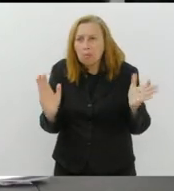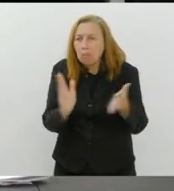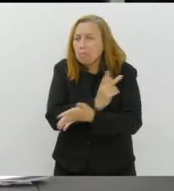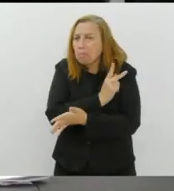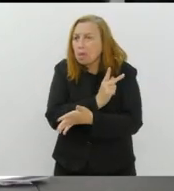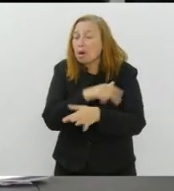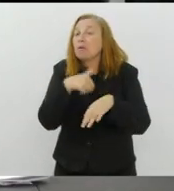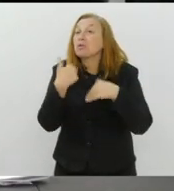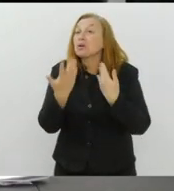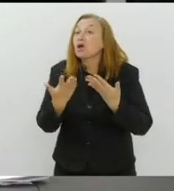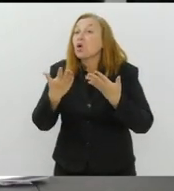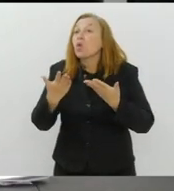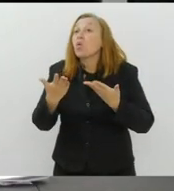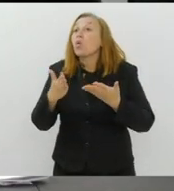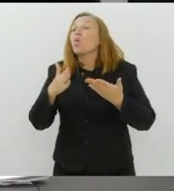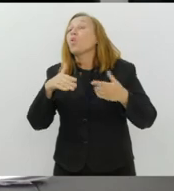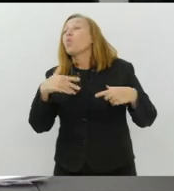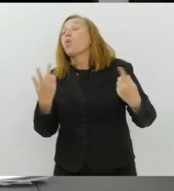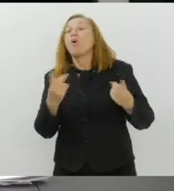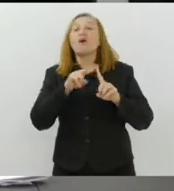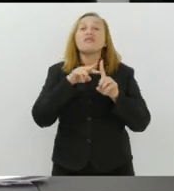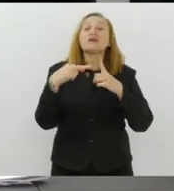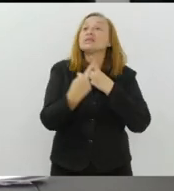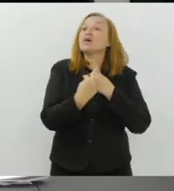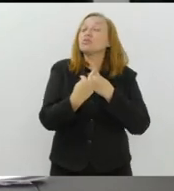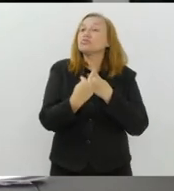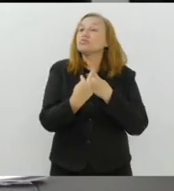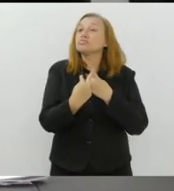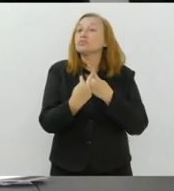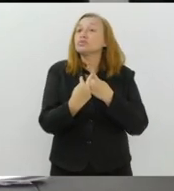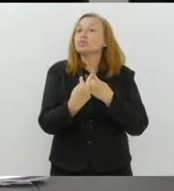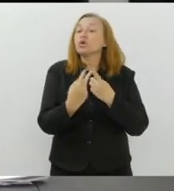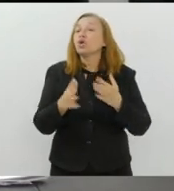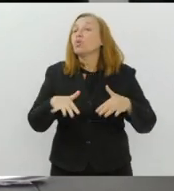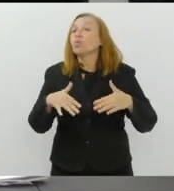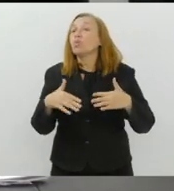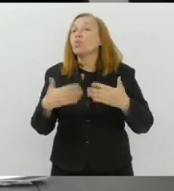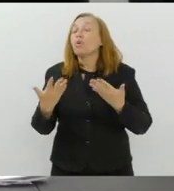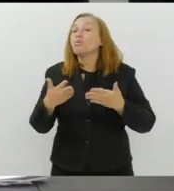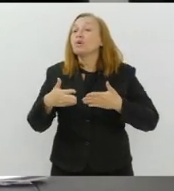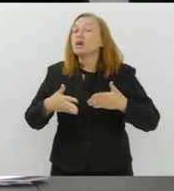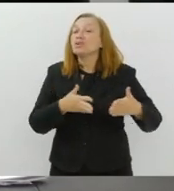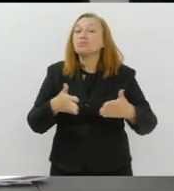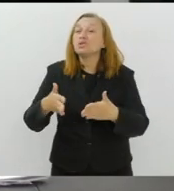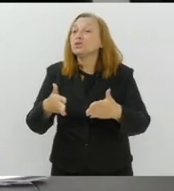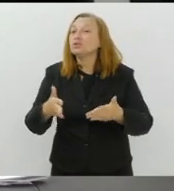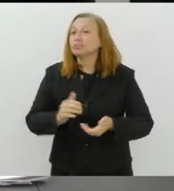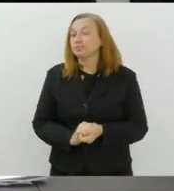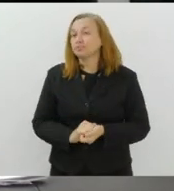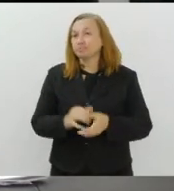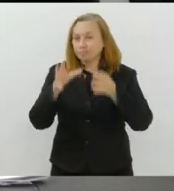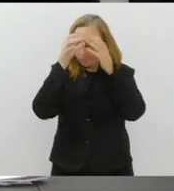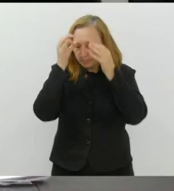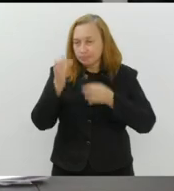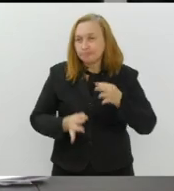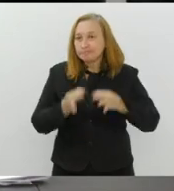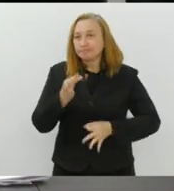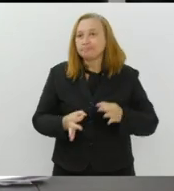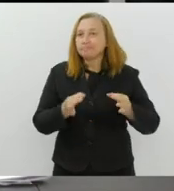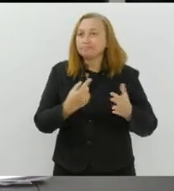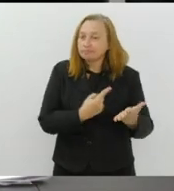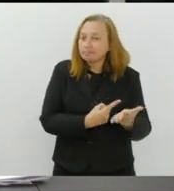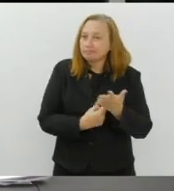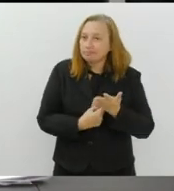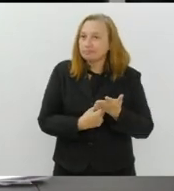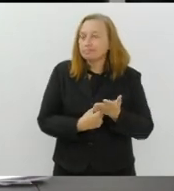Então, qual é a visão, quais são os passos que podem ser dados pelo Tribunal de Justiça para nos ajudar